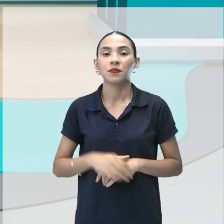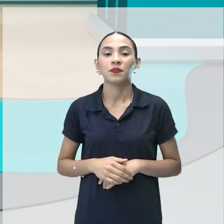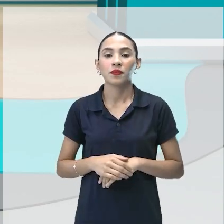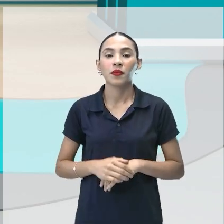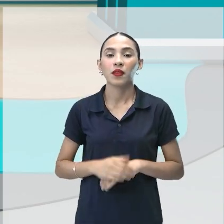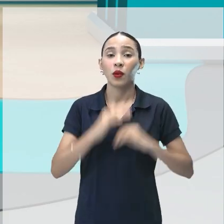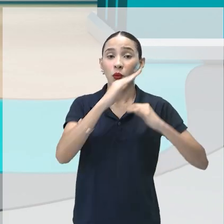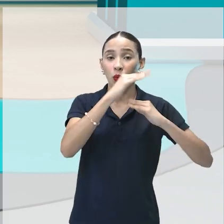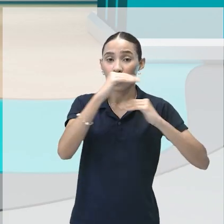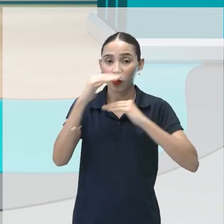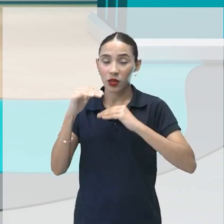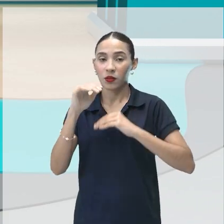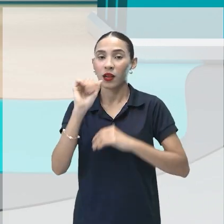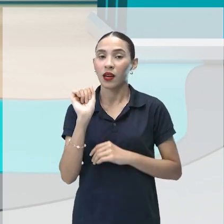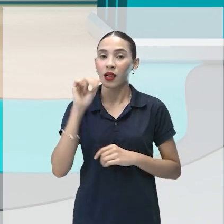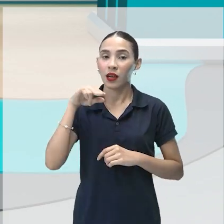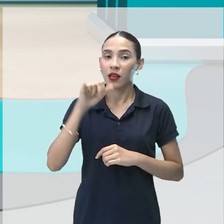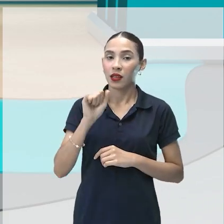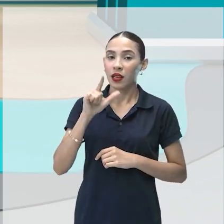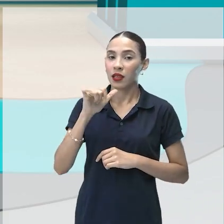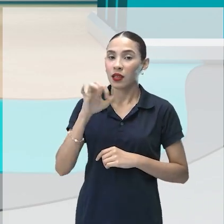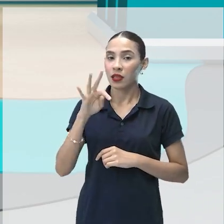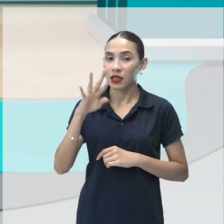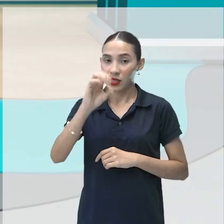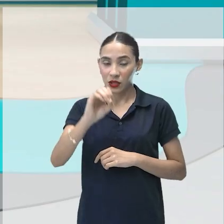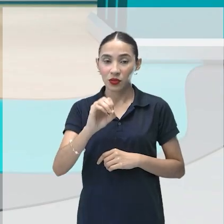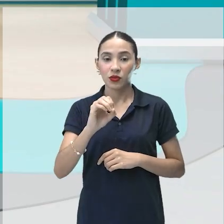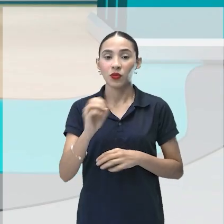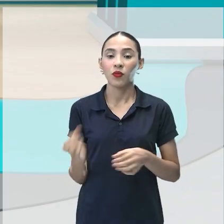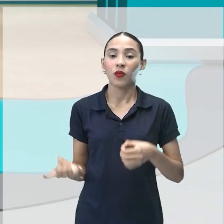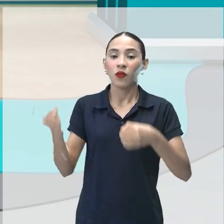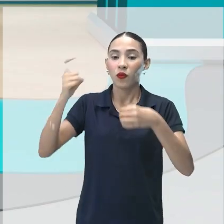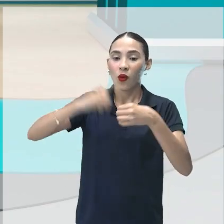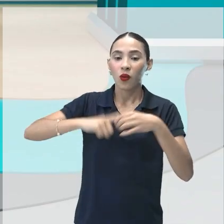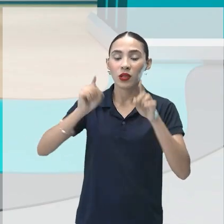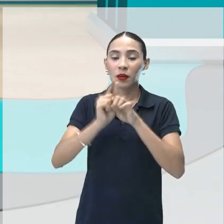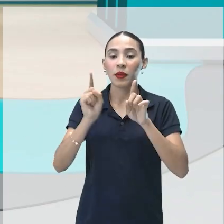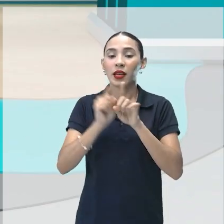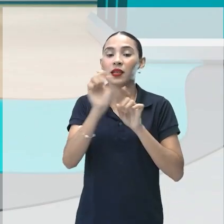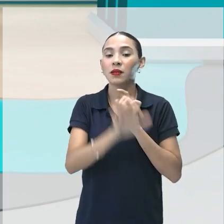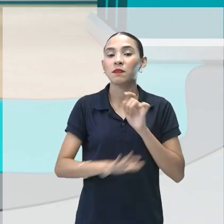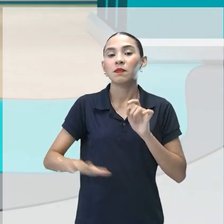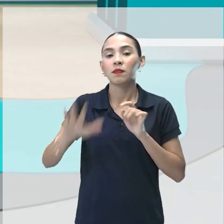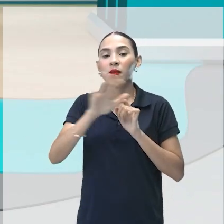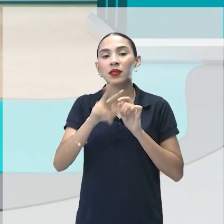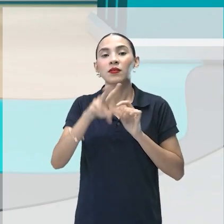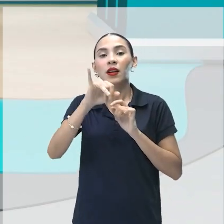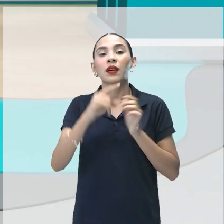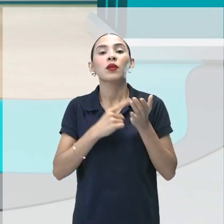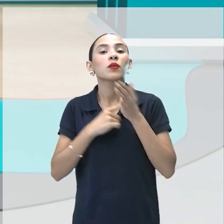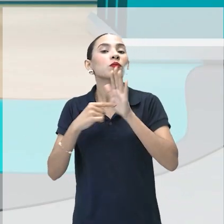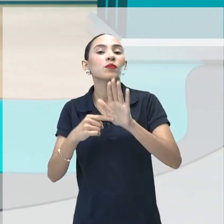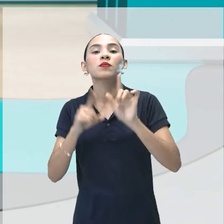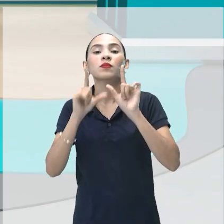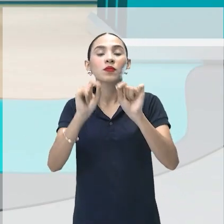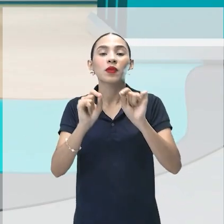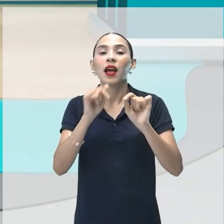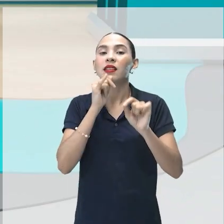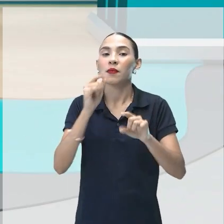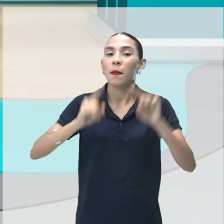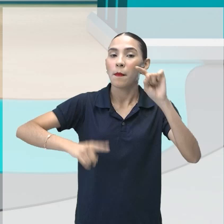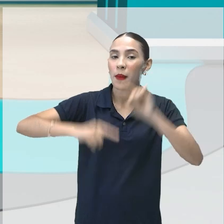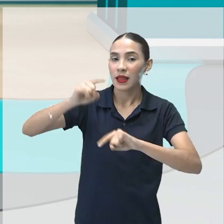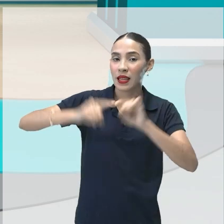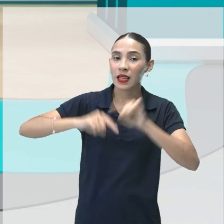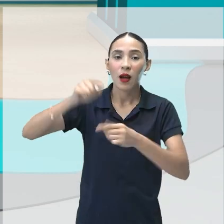De cubismo analítico. Quando eles retomam essas imagens, eles utilizam o quê? Pedaços de